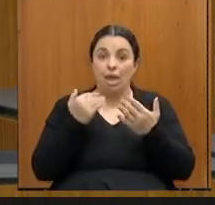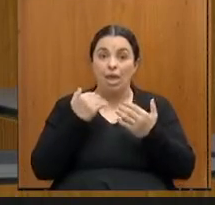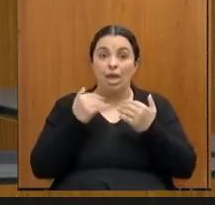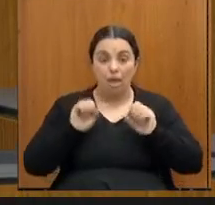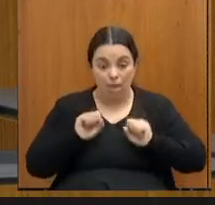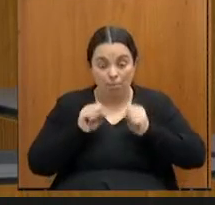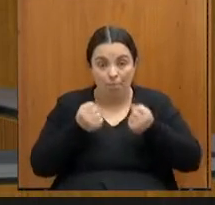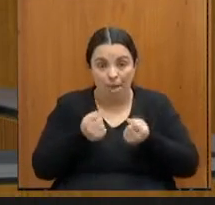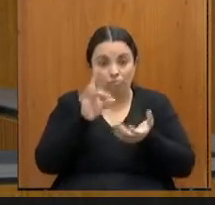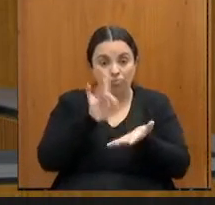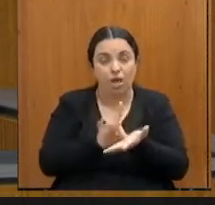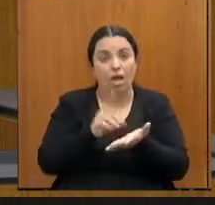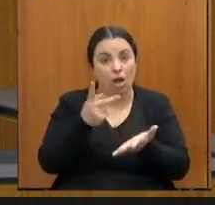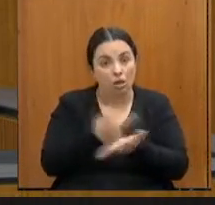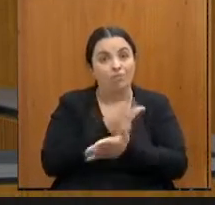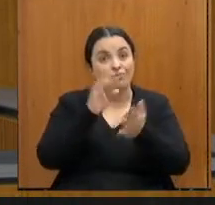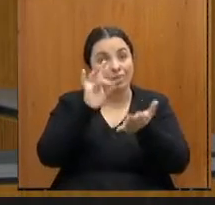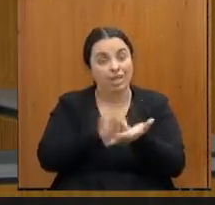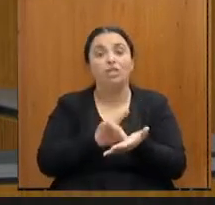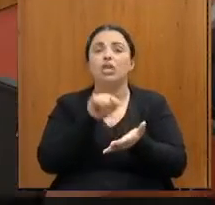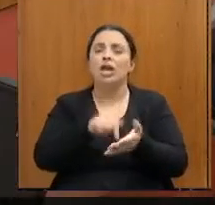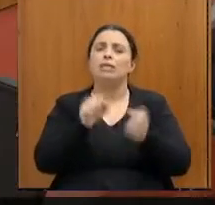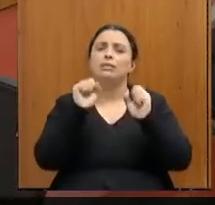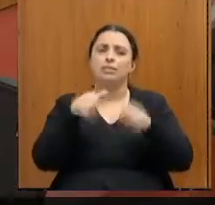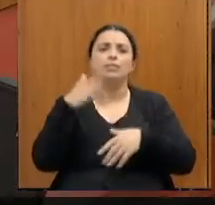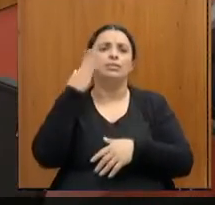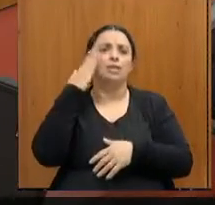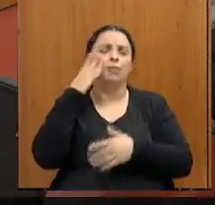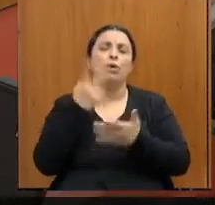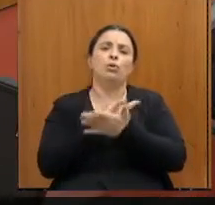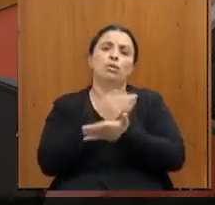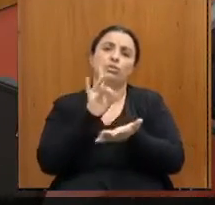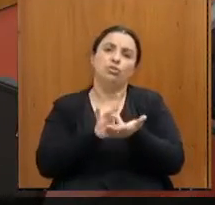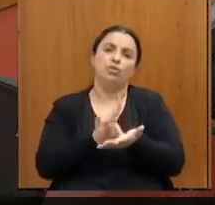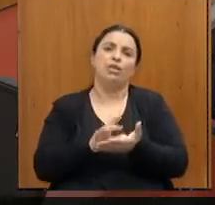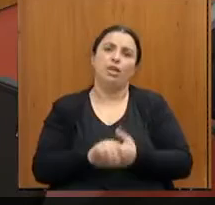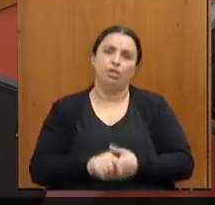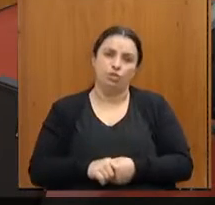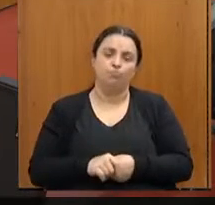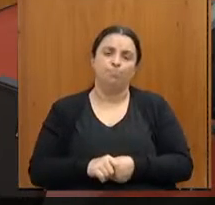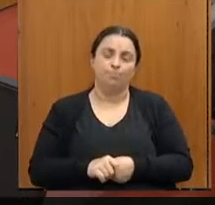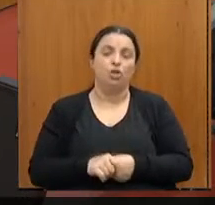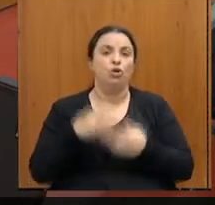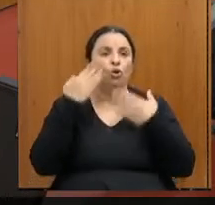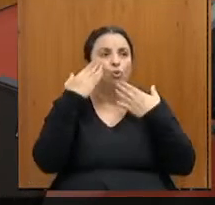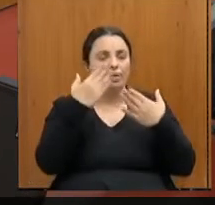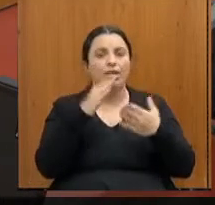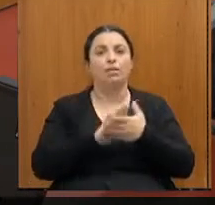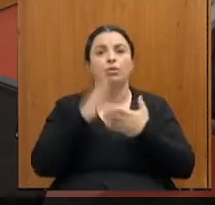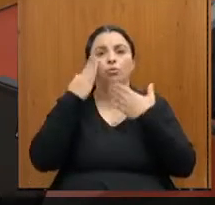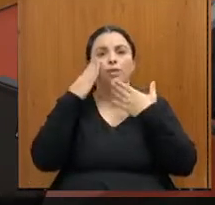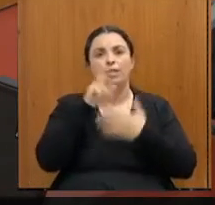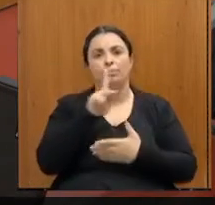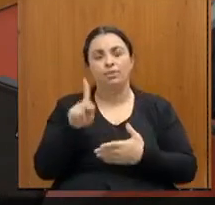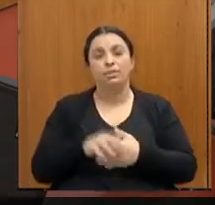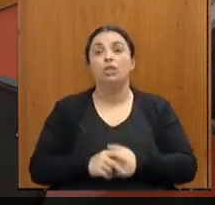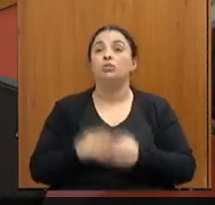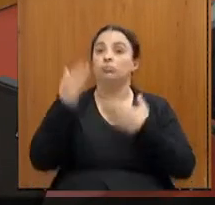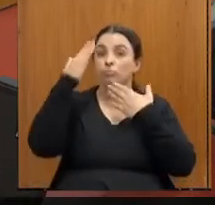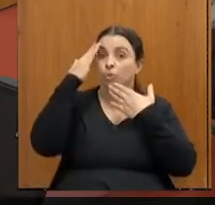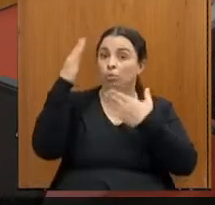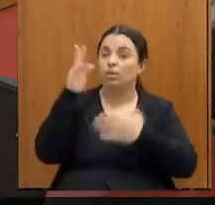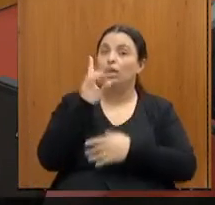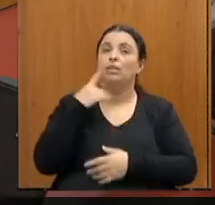fato chegou a conta Obrigada secretário brigada Presidente Obrigado Deputado a